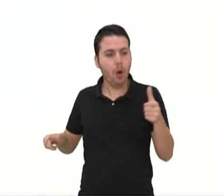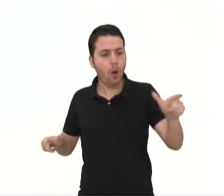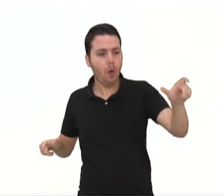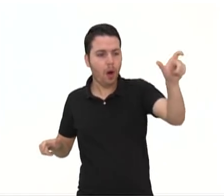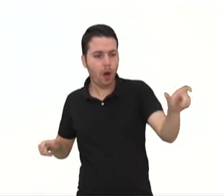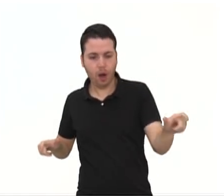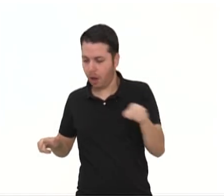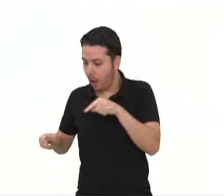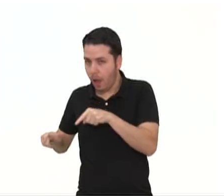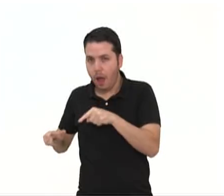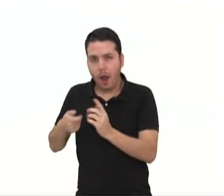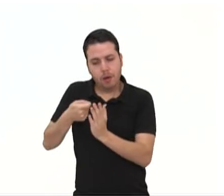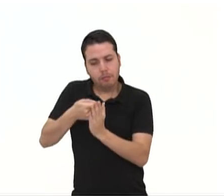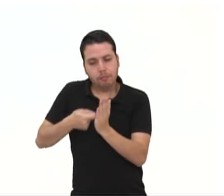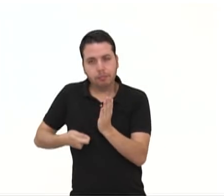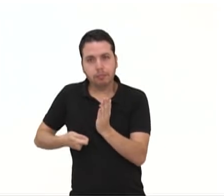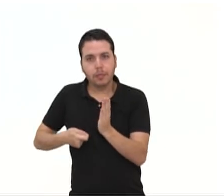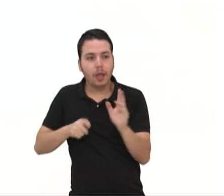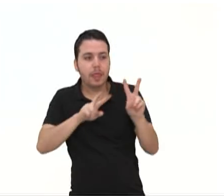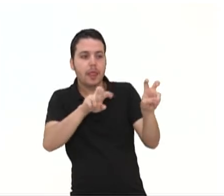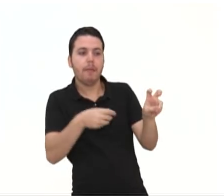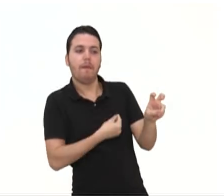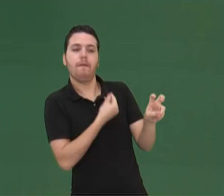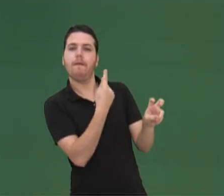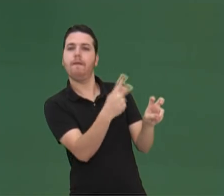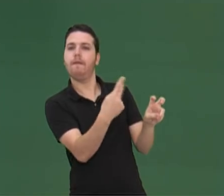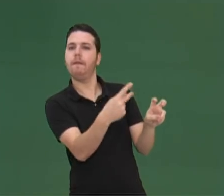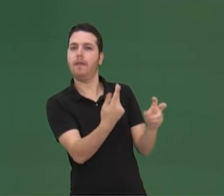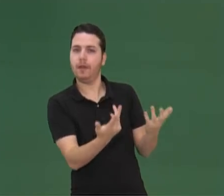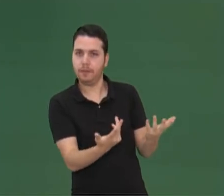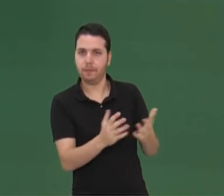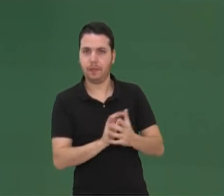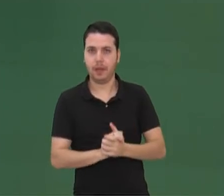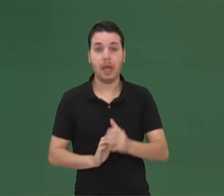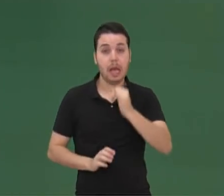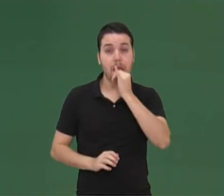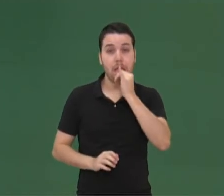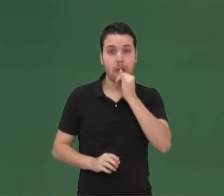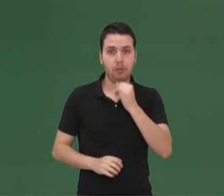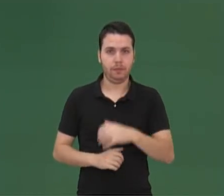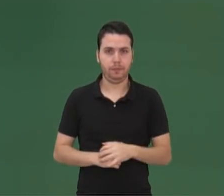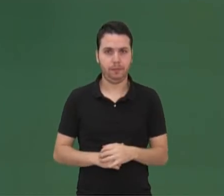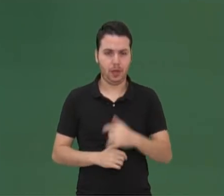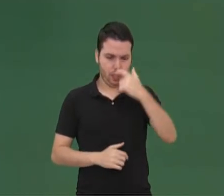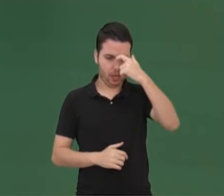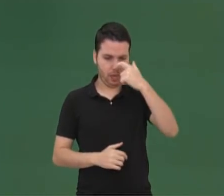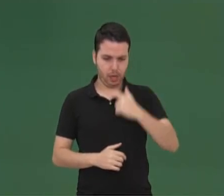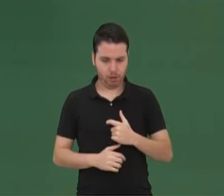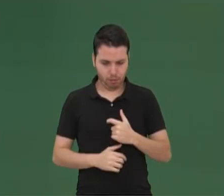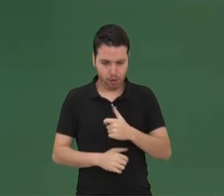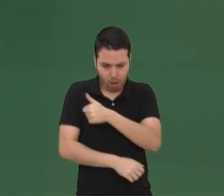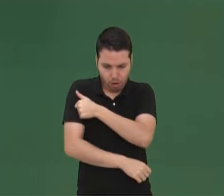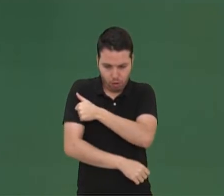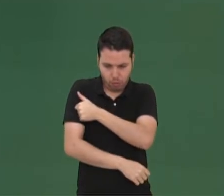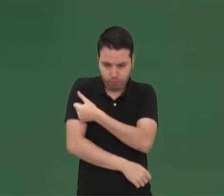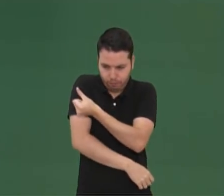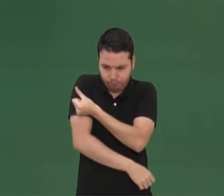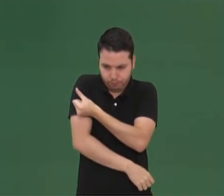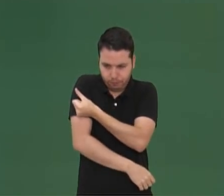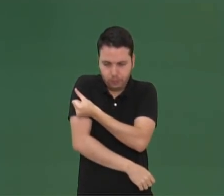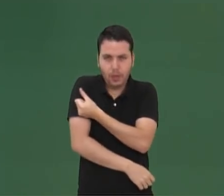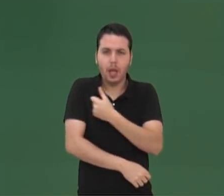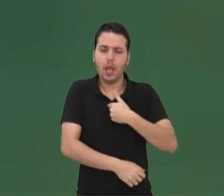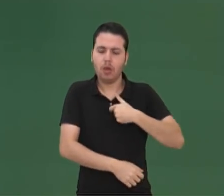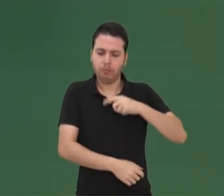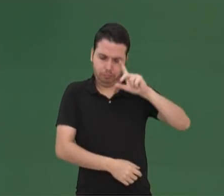outra pessoa. Por exemplo, professora, eu, professora, que estou no sexto ano, resolvo